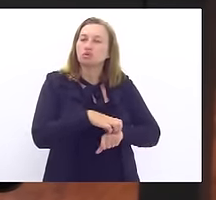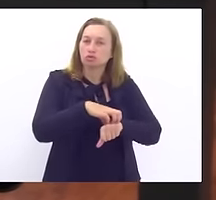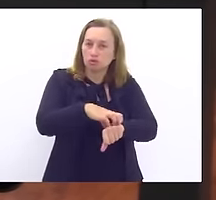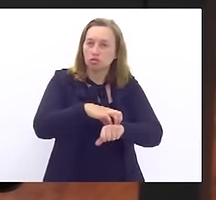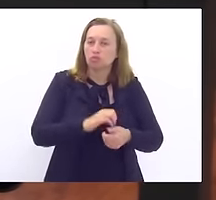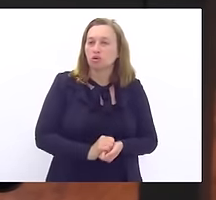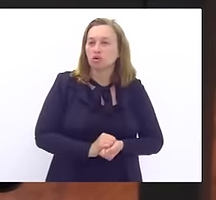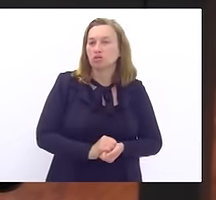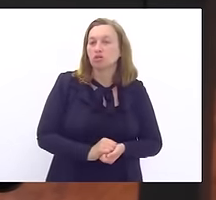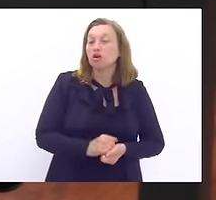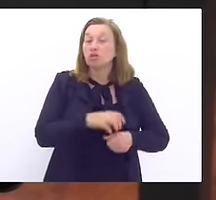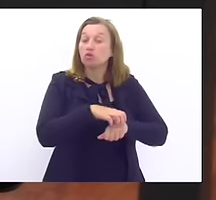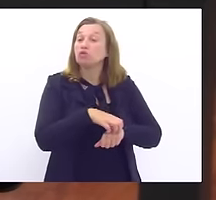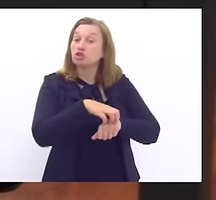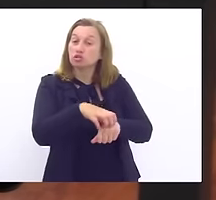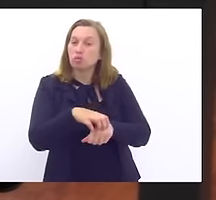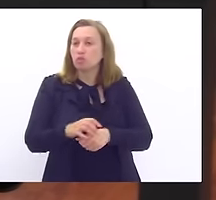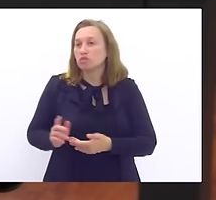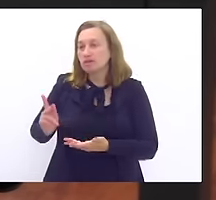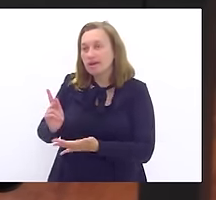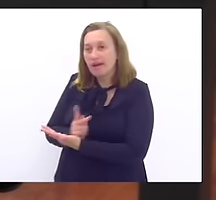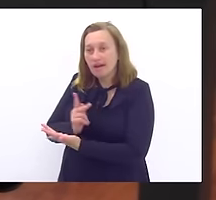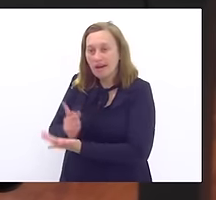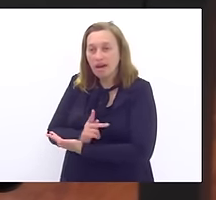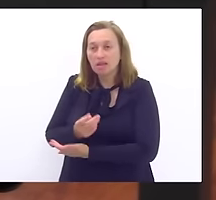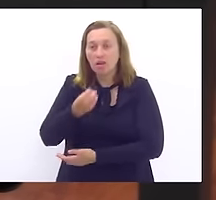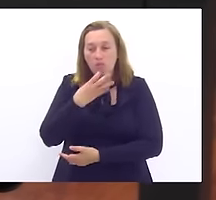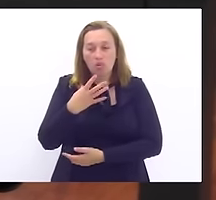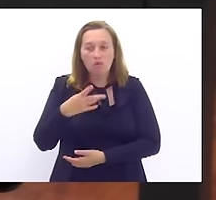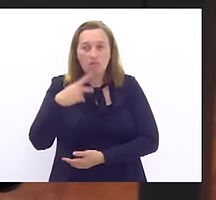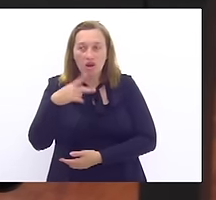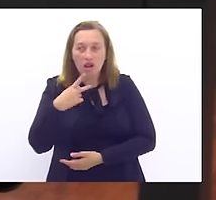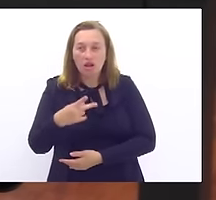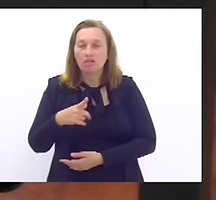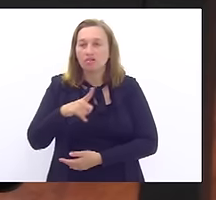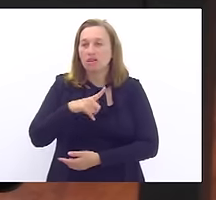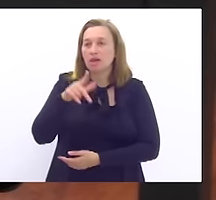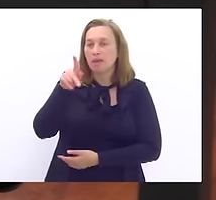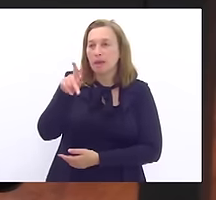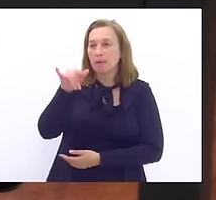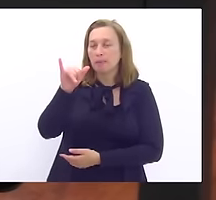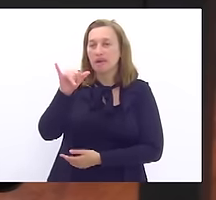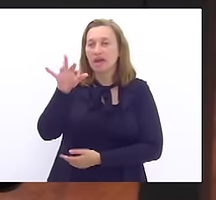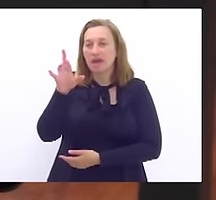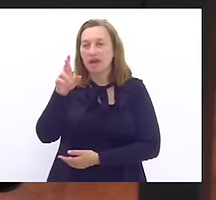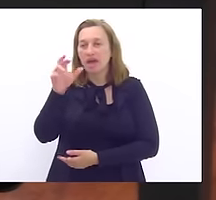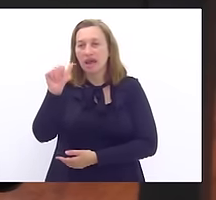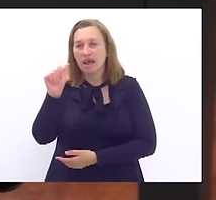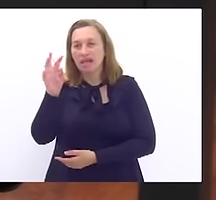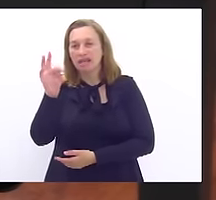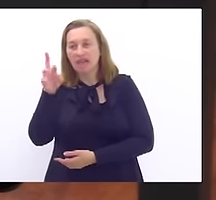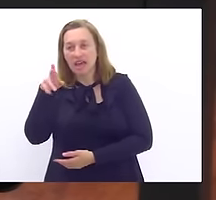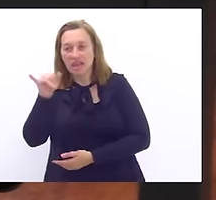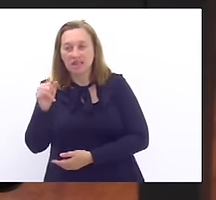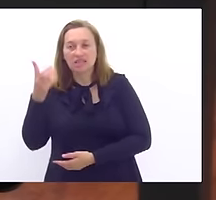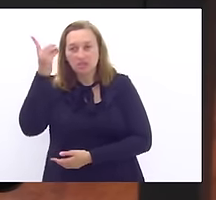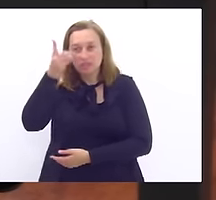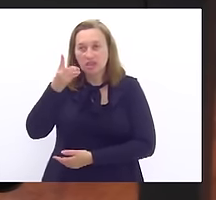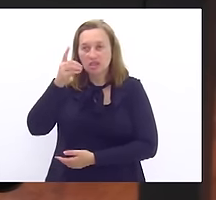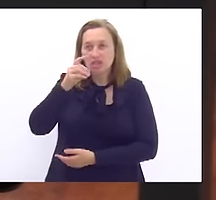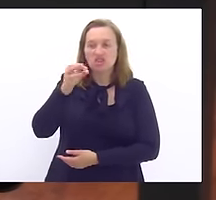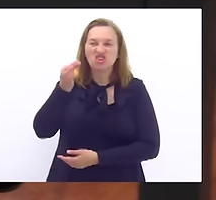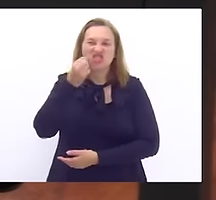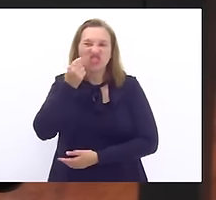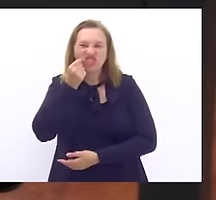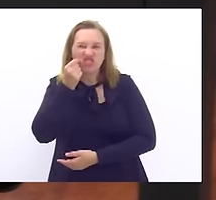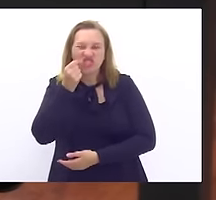ilegal o transporte legal é bom a gente frisar que a gente trata de pirataria aqui também Deputado Giovani Ratinho ele fomenta não